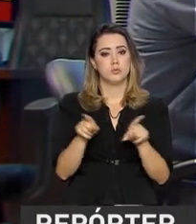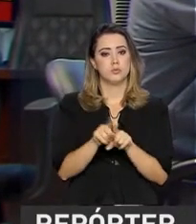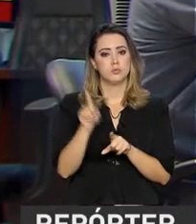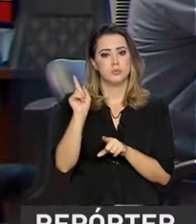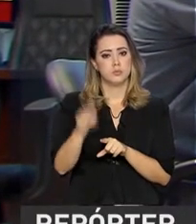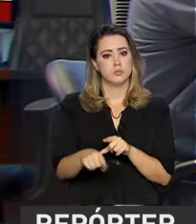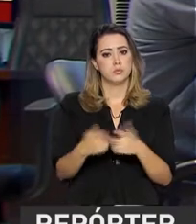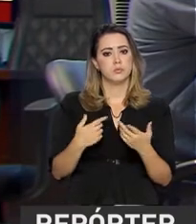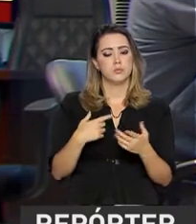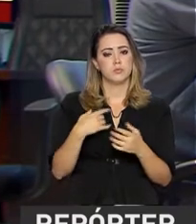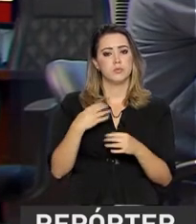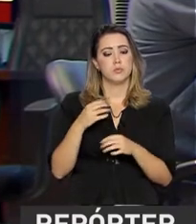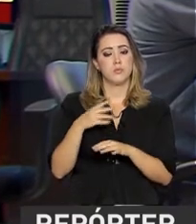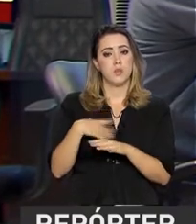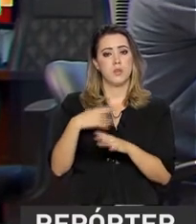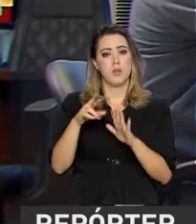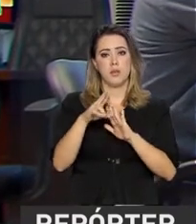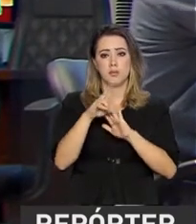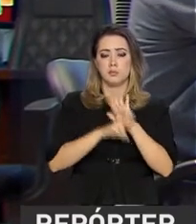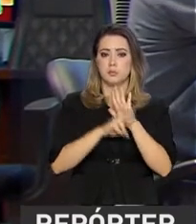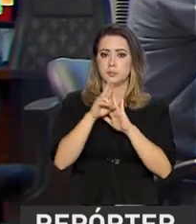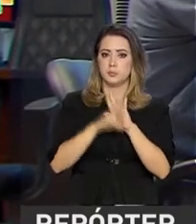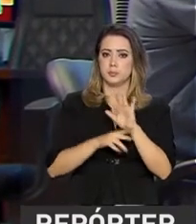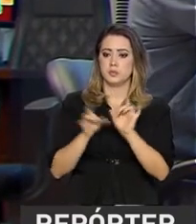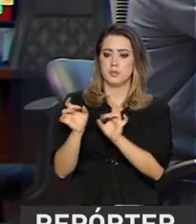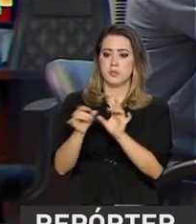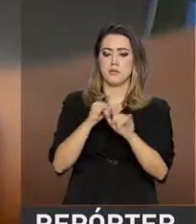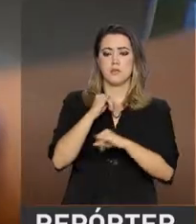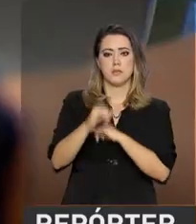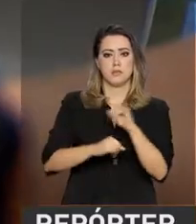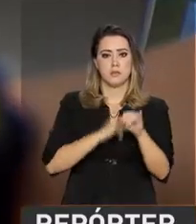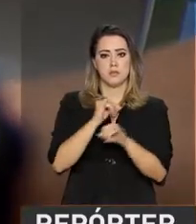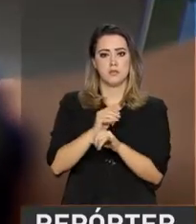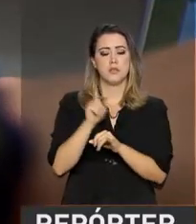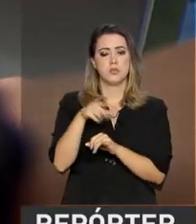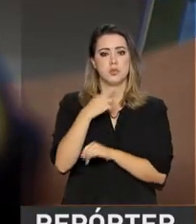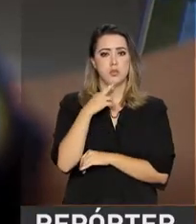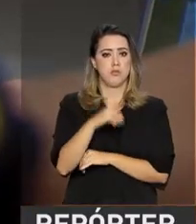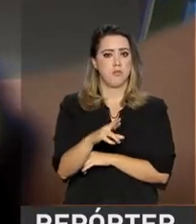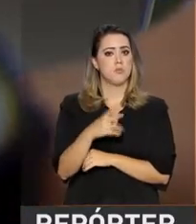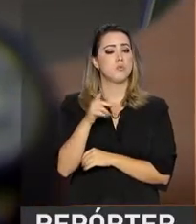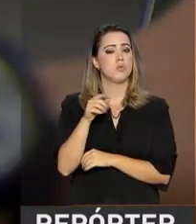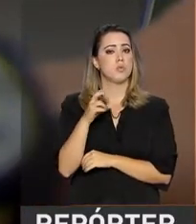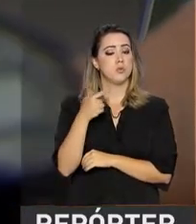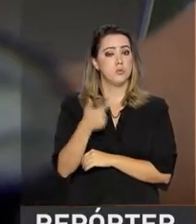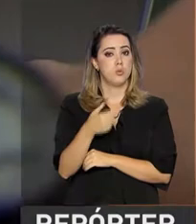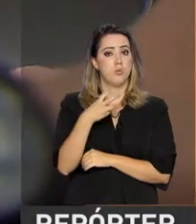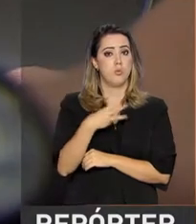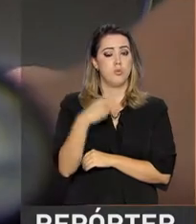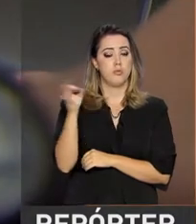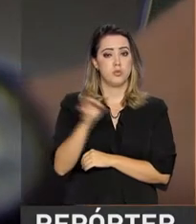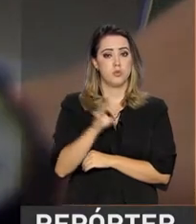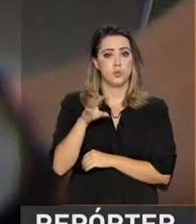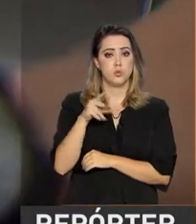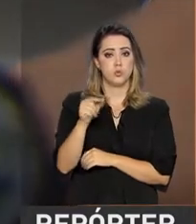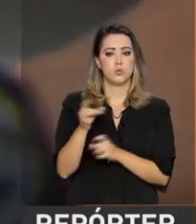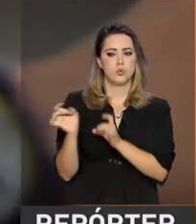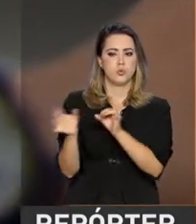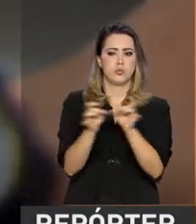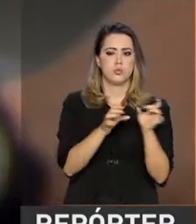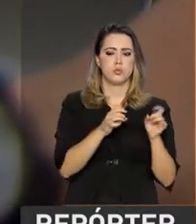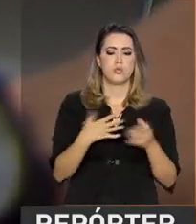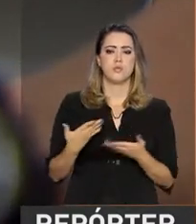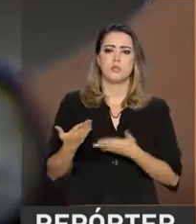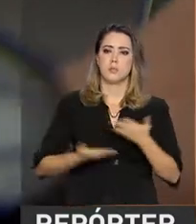Ministerial da OMC é a regulamentação do comércio eletrônico. Ele já responde por 23% do total de bens